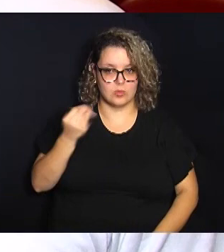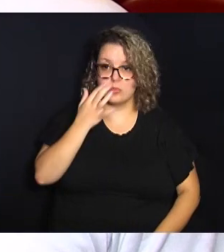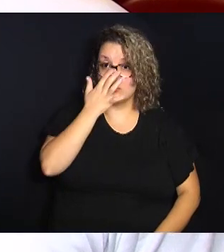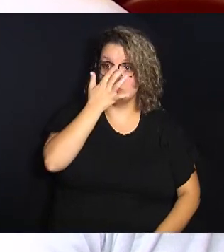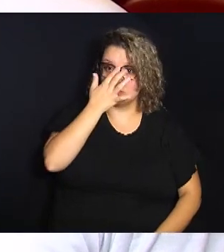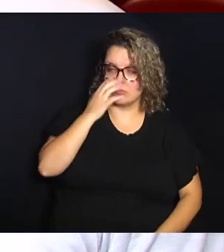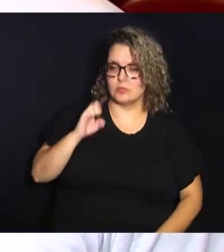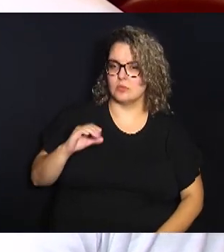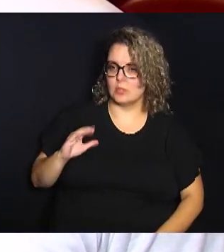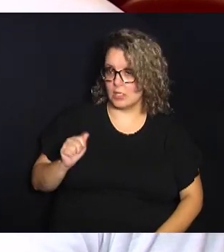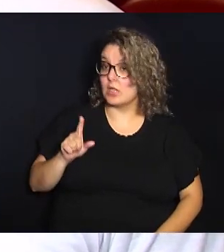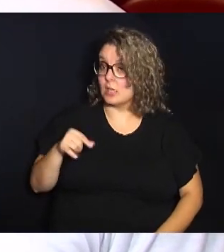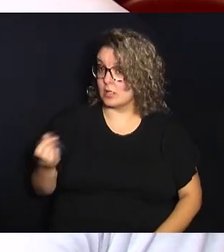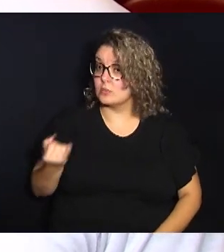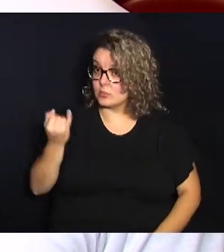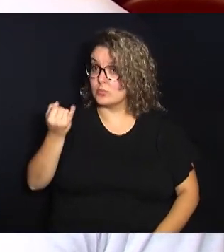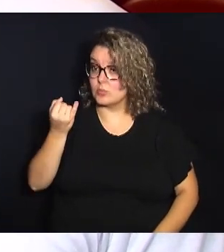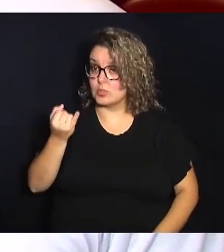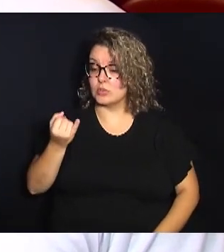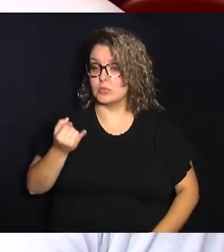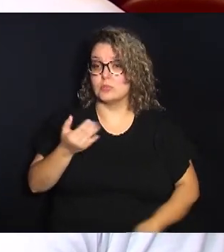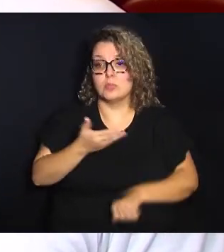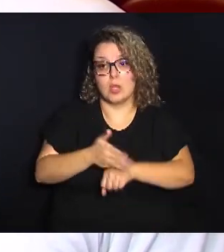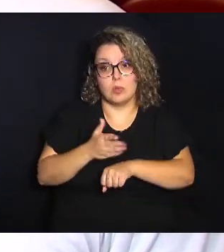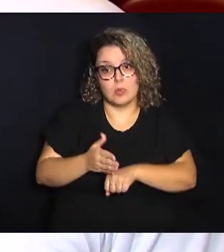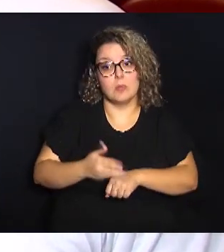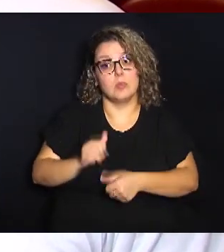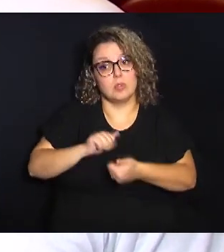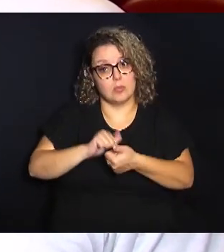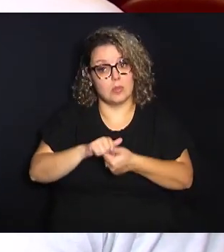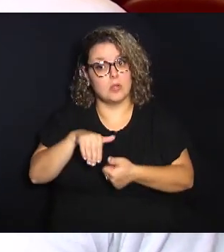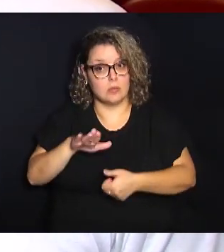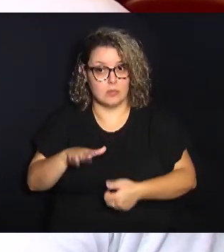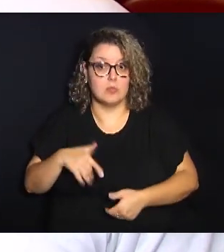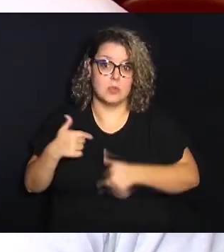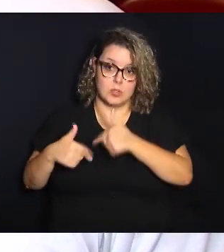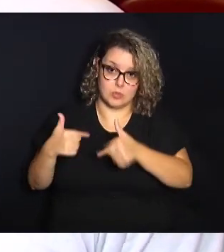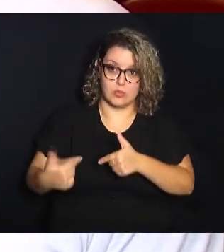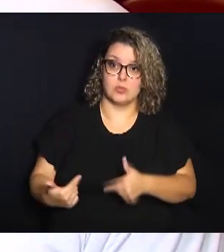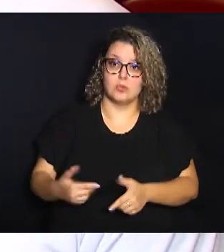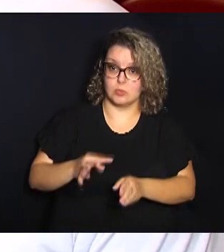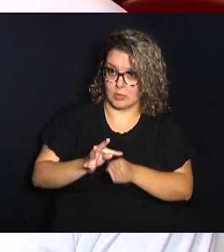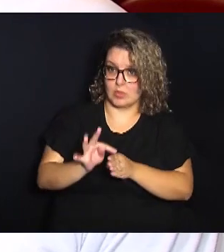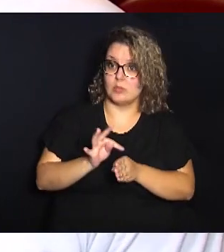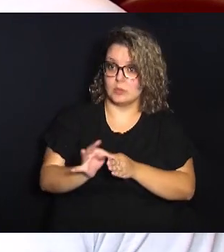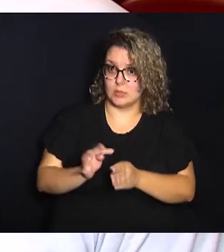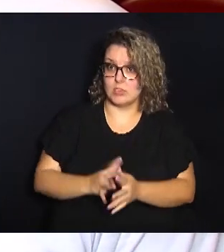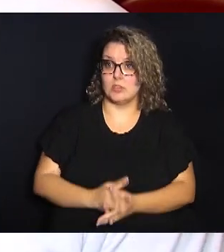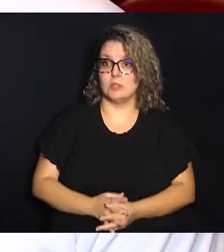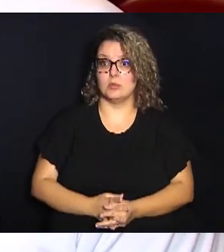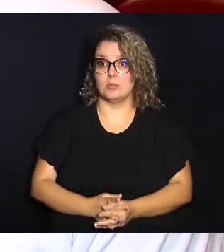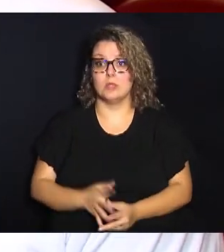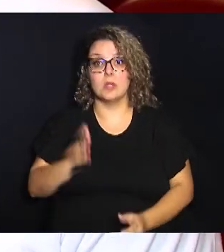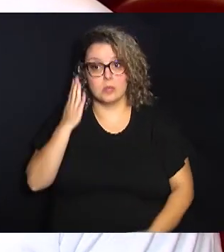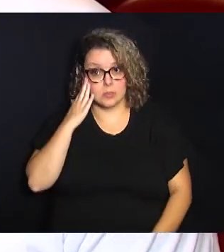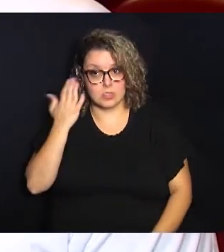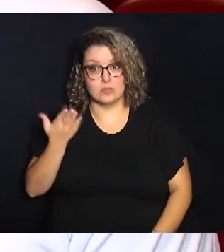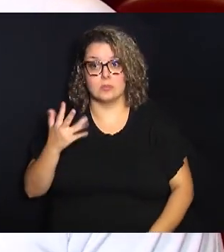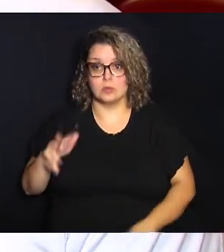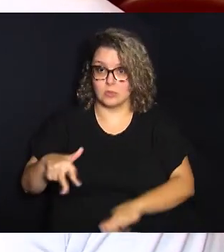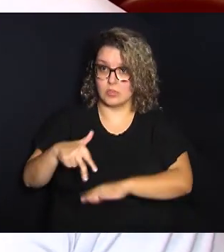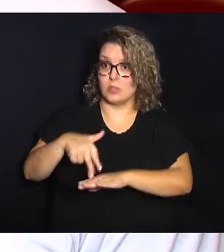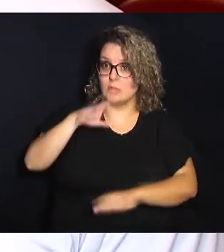essa experiência, o conhecimento do ECA, mas é muito importante que isso seja aprofundado para qualificar cada vez mais o trabalho do conselheiro